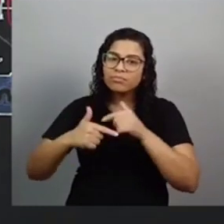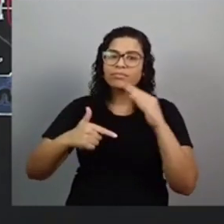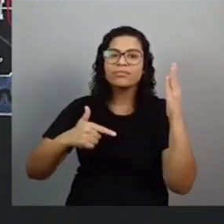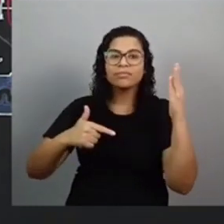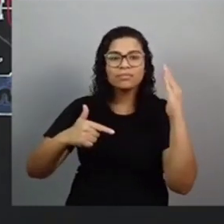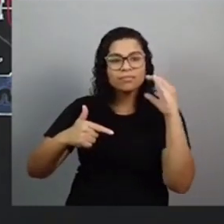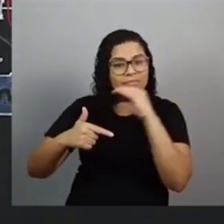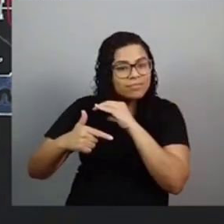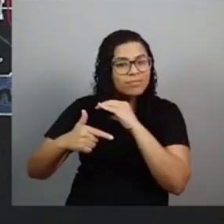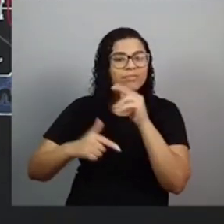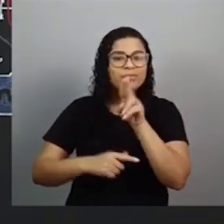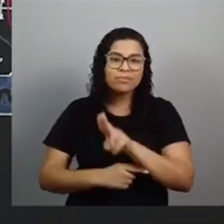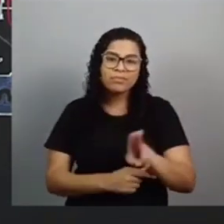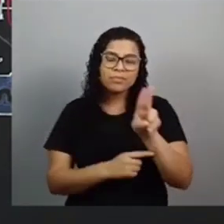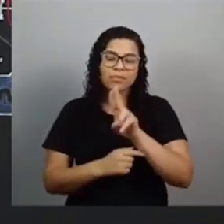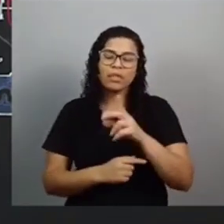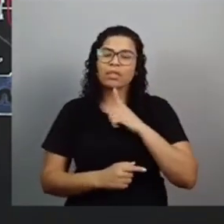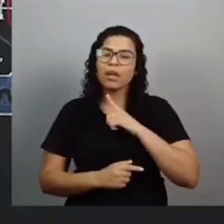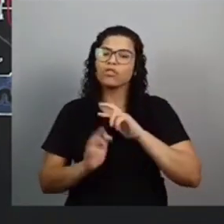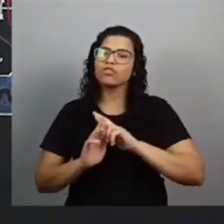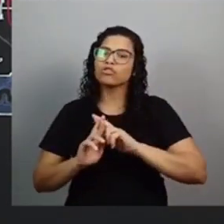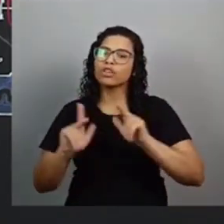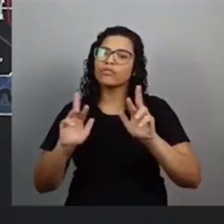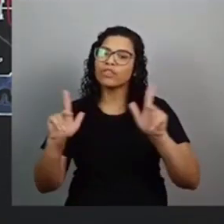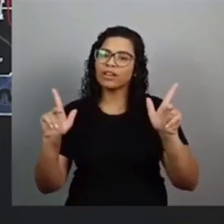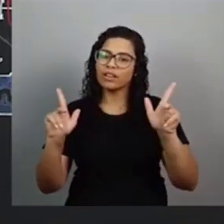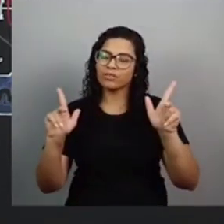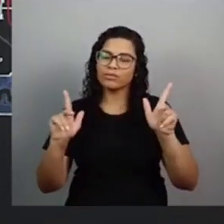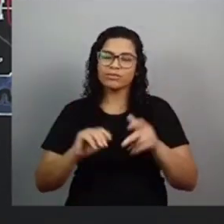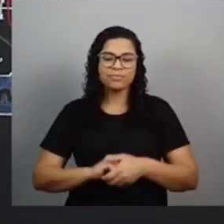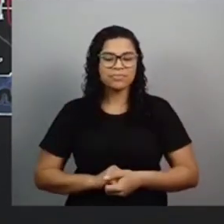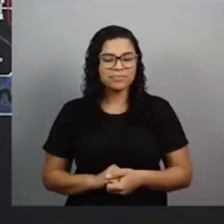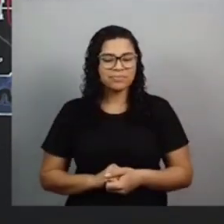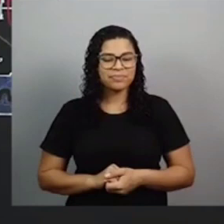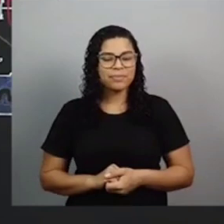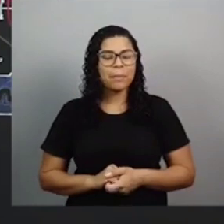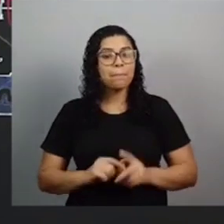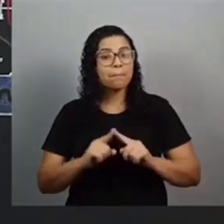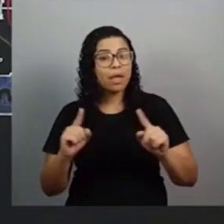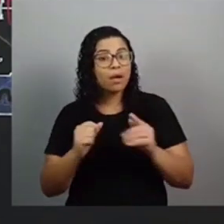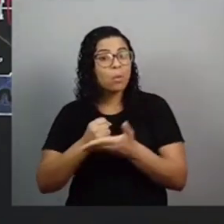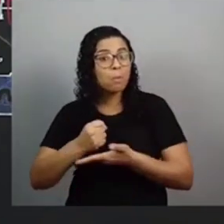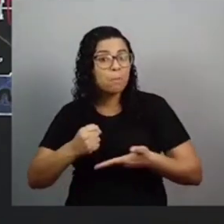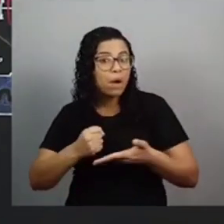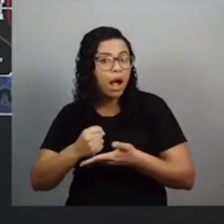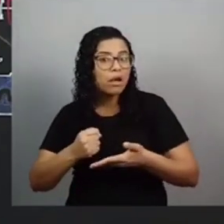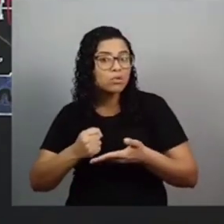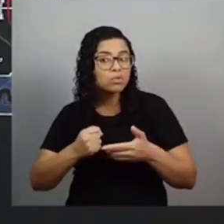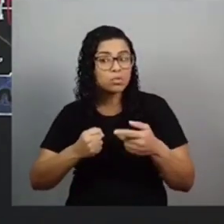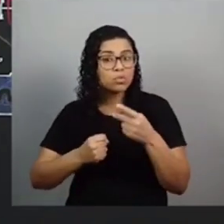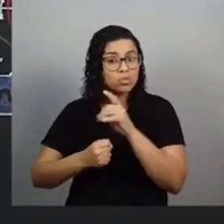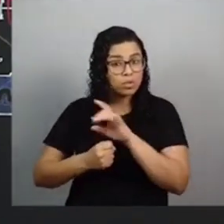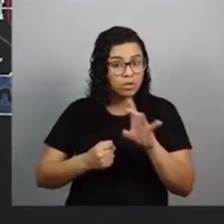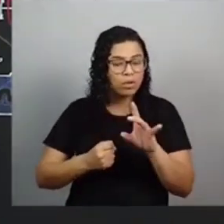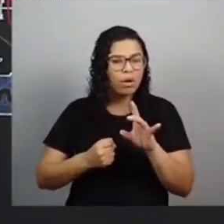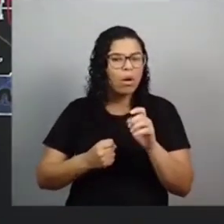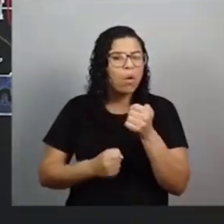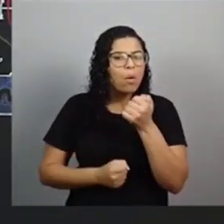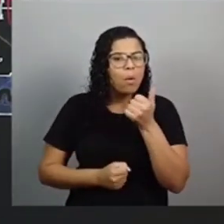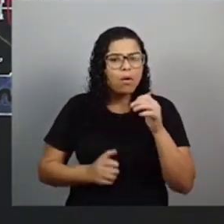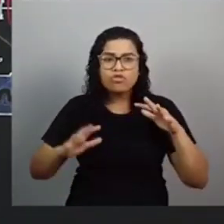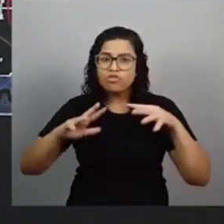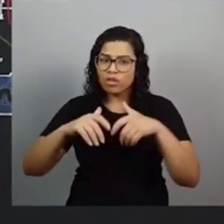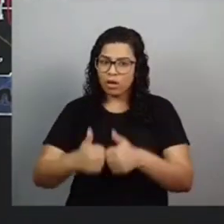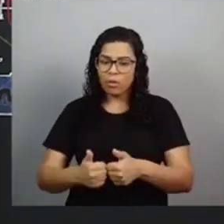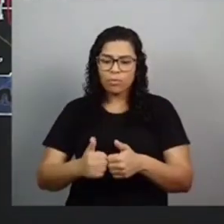vários tipos de máquinas térmicas. Só que o esquema assim básico delas vai ser sempre assim um similar, um geralzão,